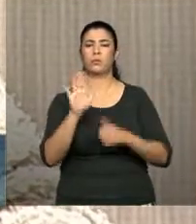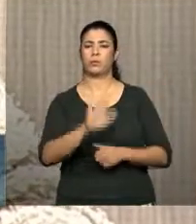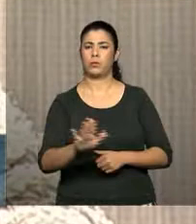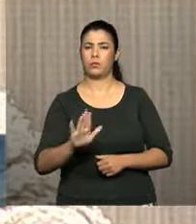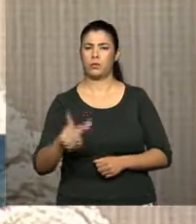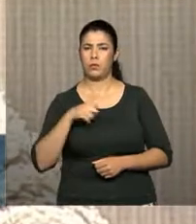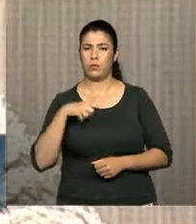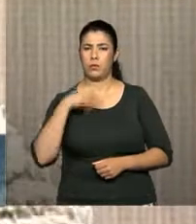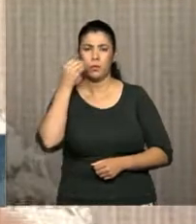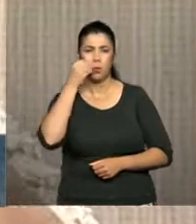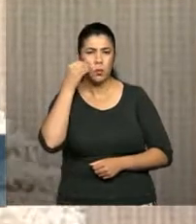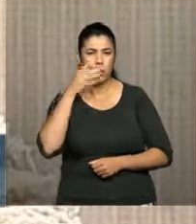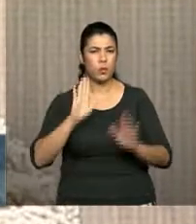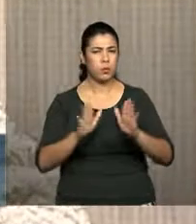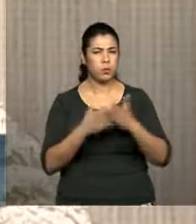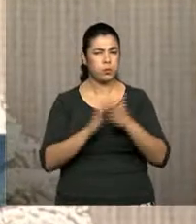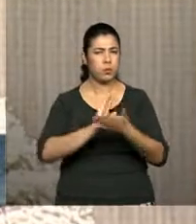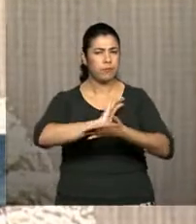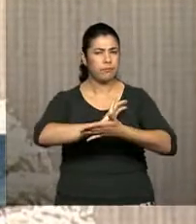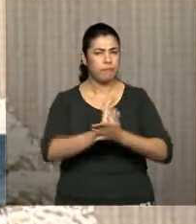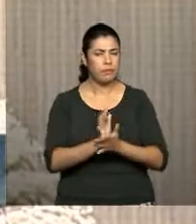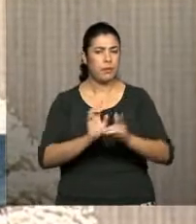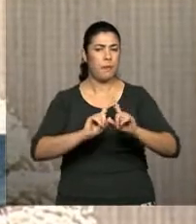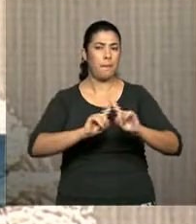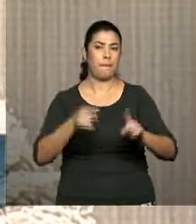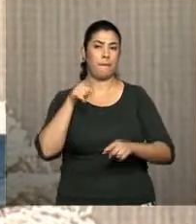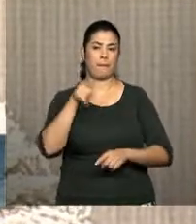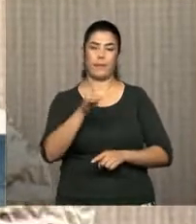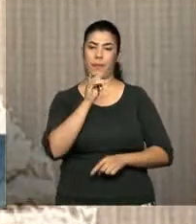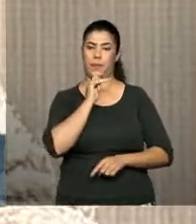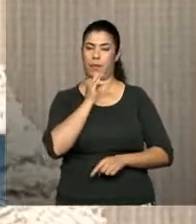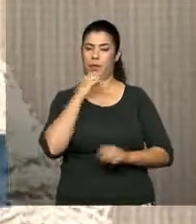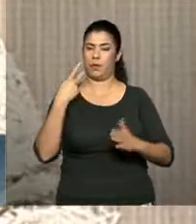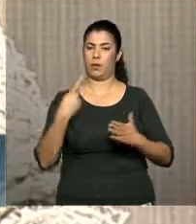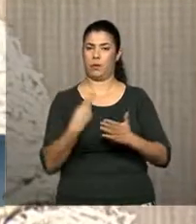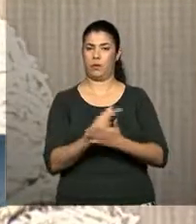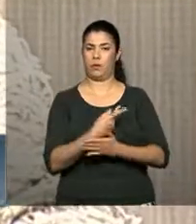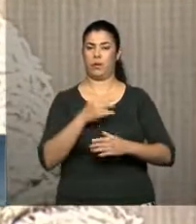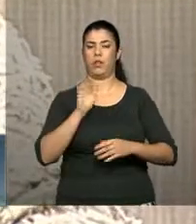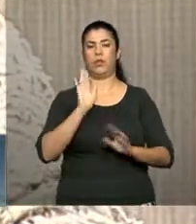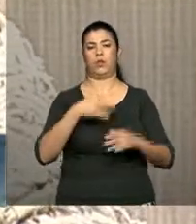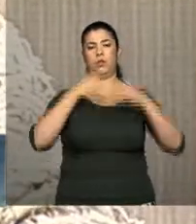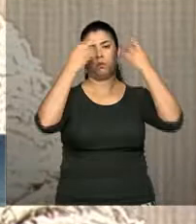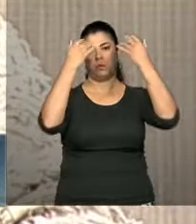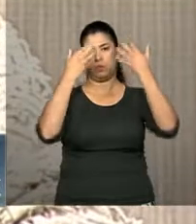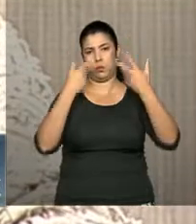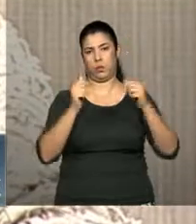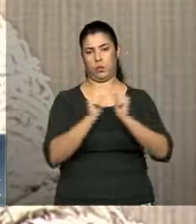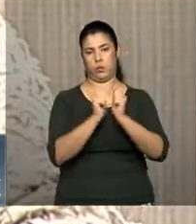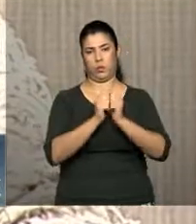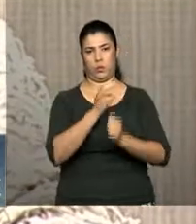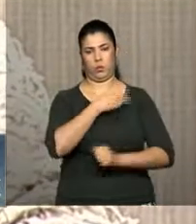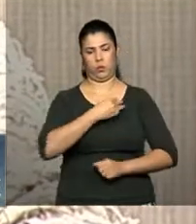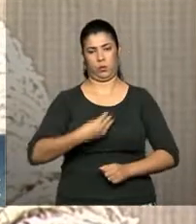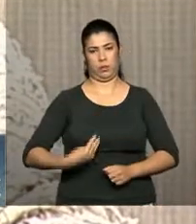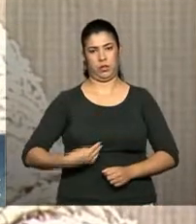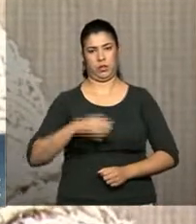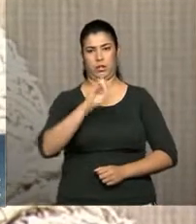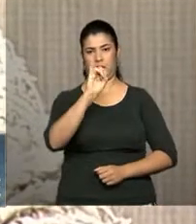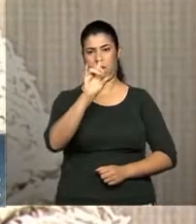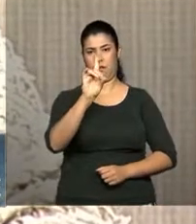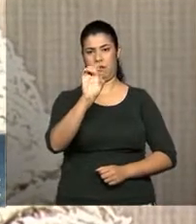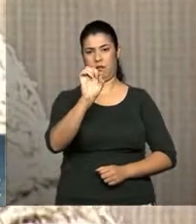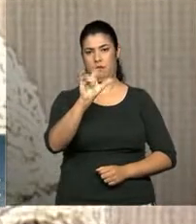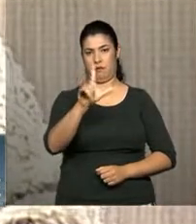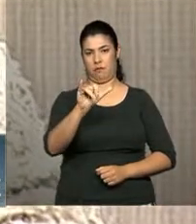extrema pobreza mas que neste caso foi fundamental a gente comentava o cac com a ministra ideli que nós